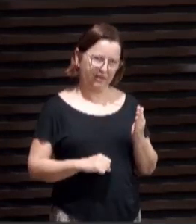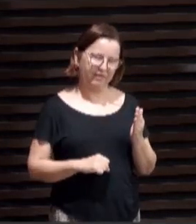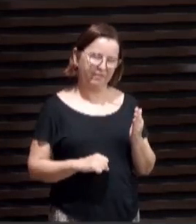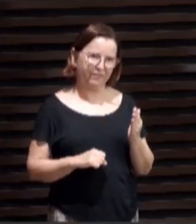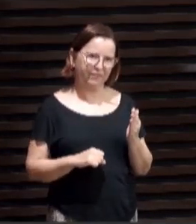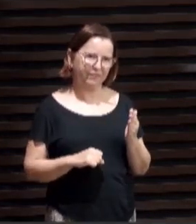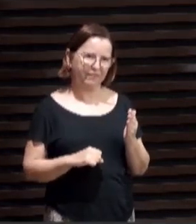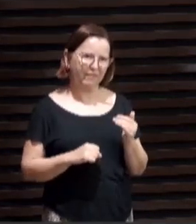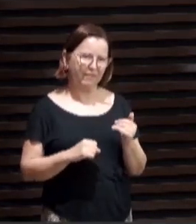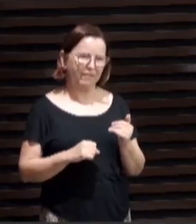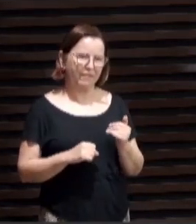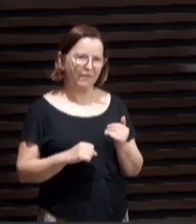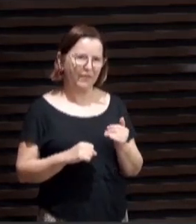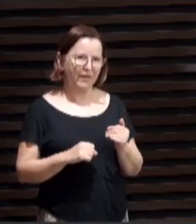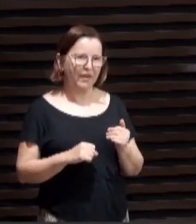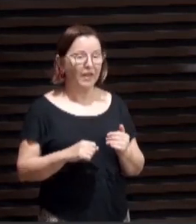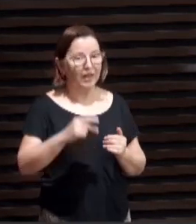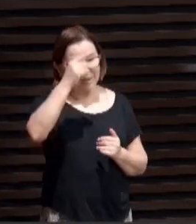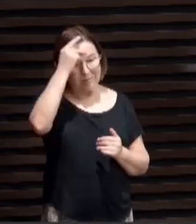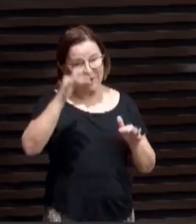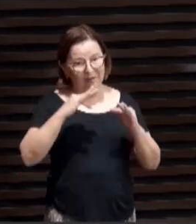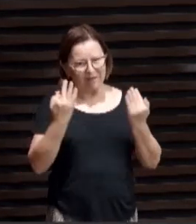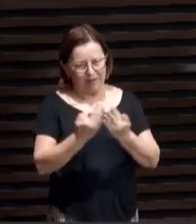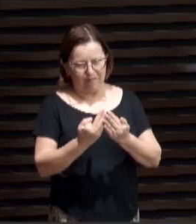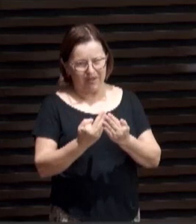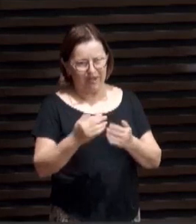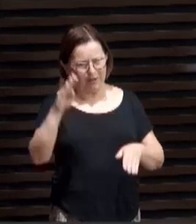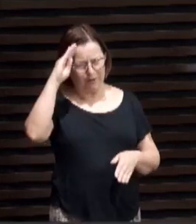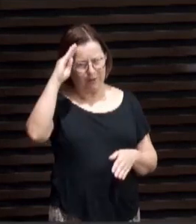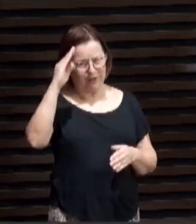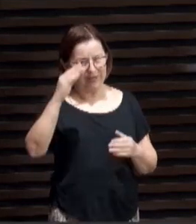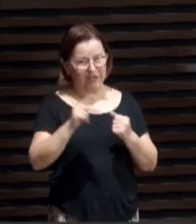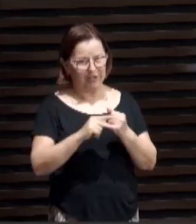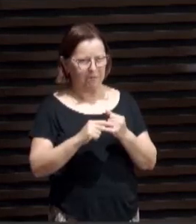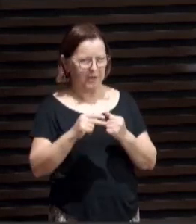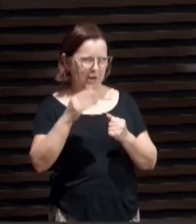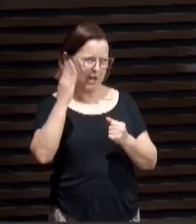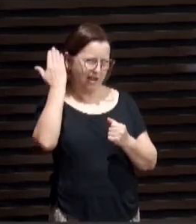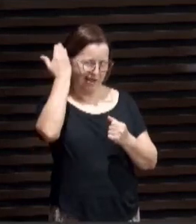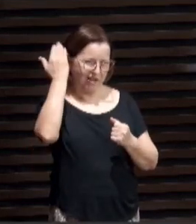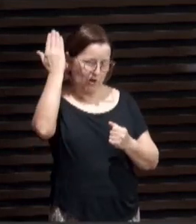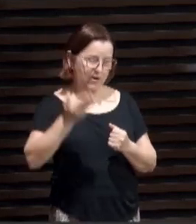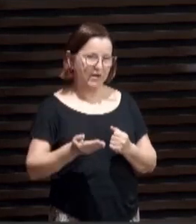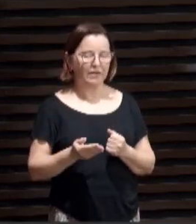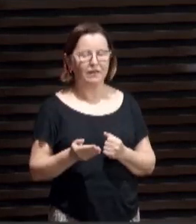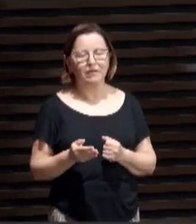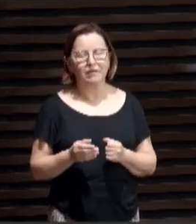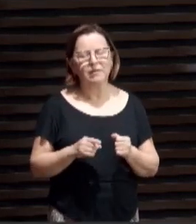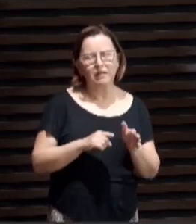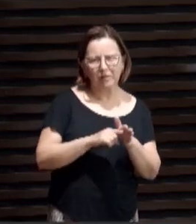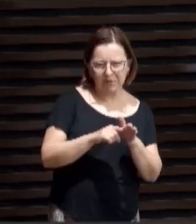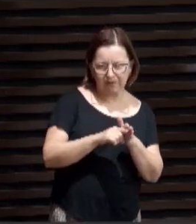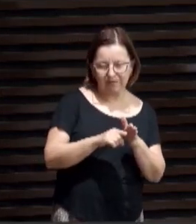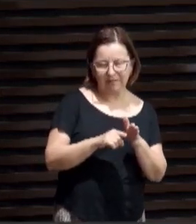orelha, perguntou: Não te vi eu no jardim com ele? De novo Pedro o negou e